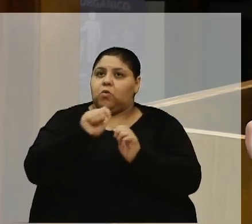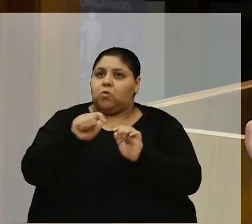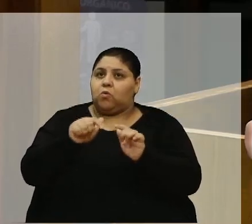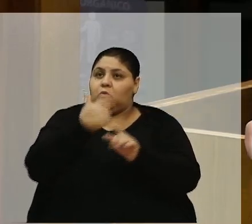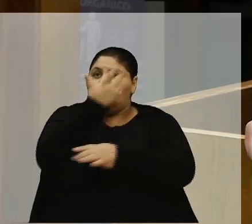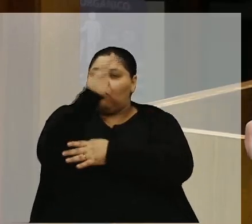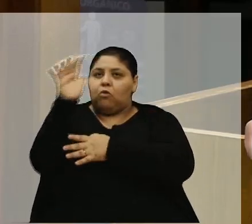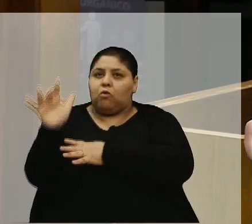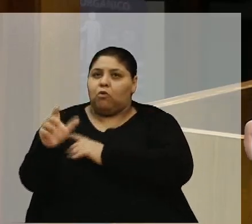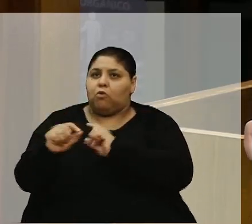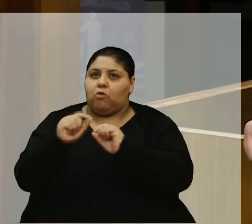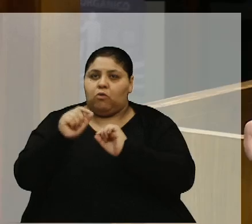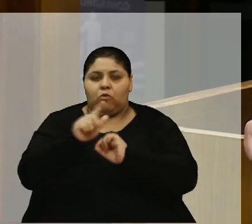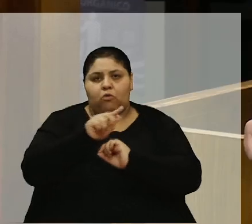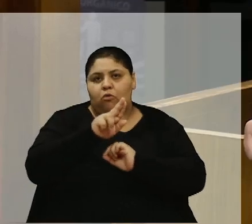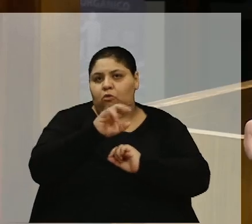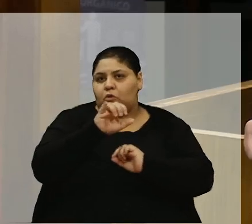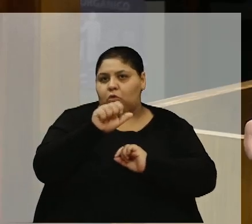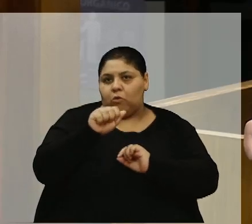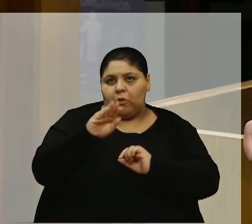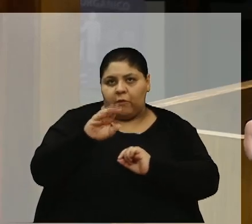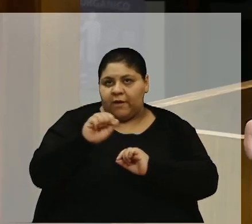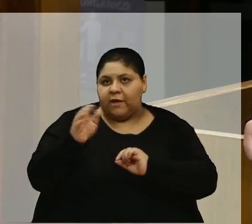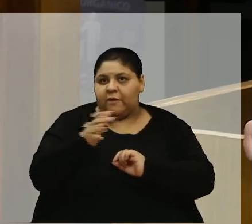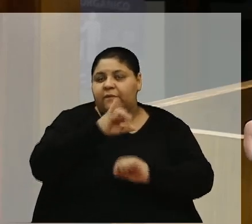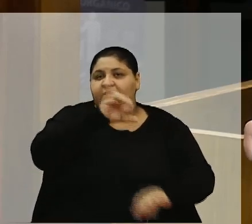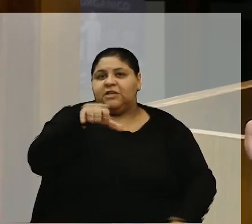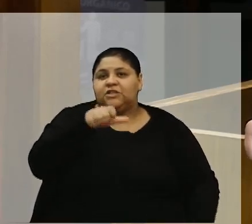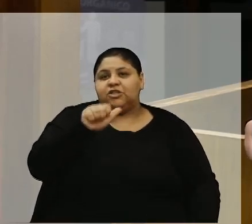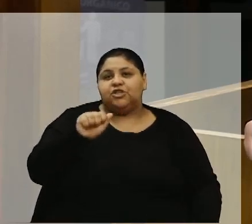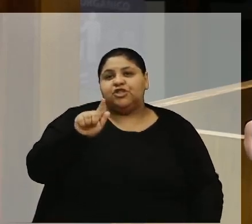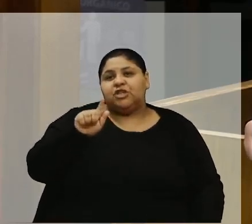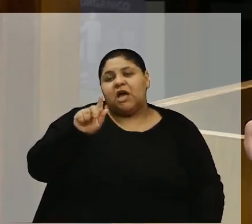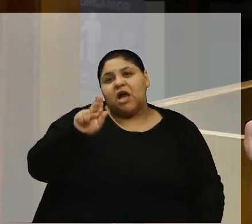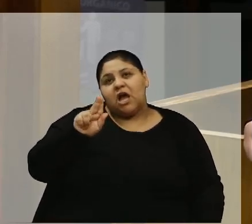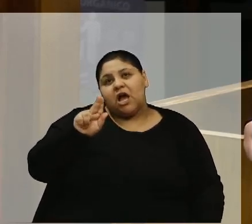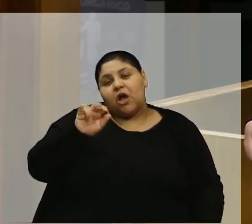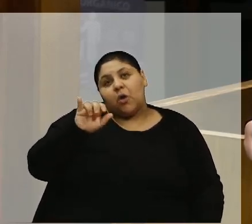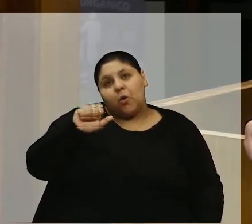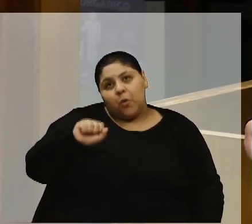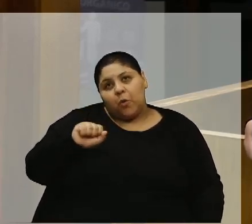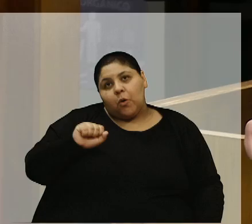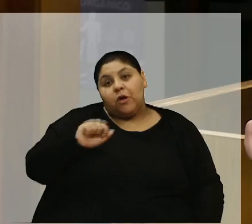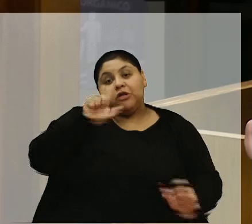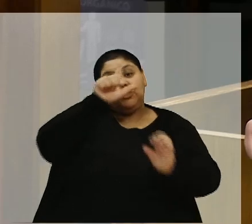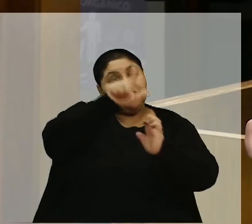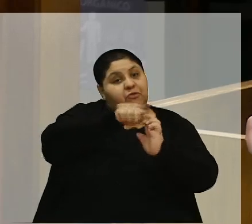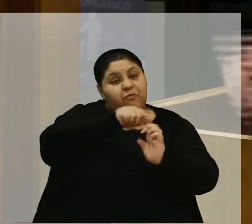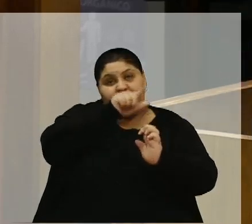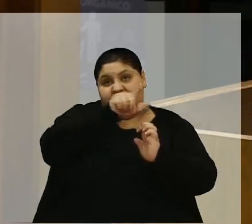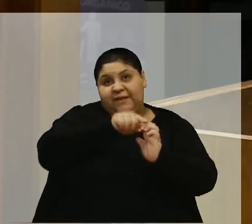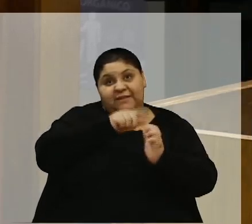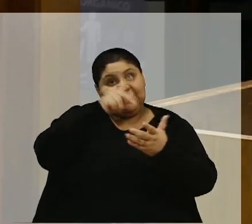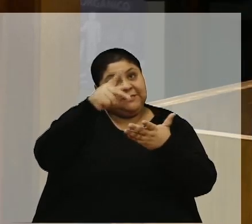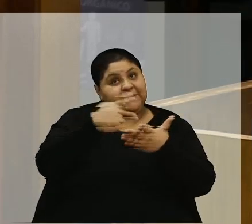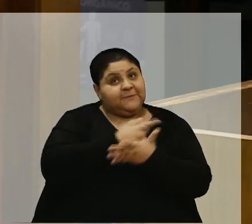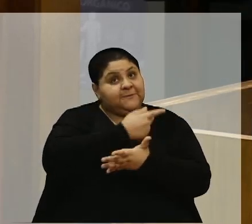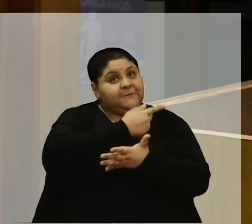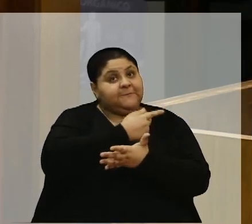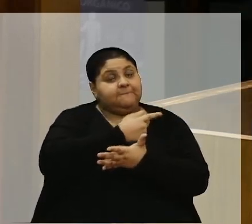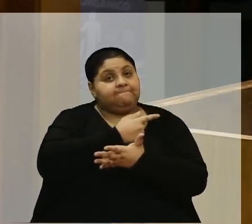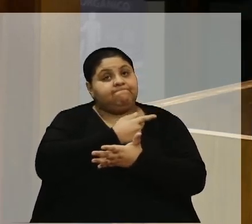como acontecia no Guaíba ou no Jacuí, de empresas ilegais irem lá e, com a desculpa